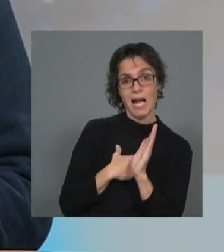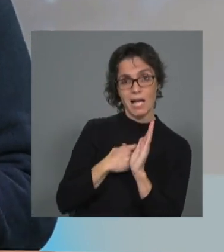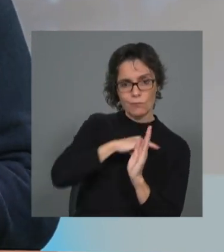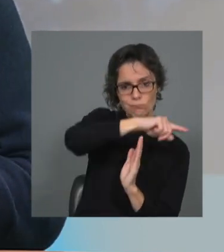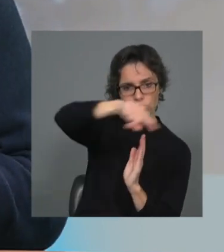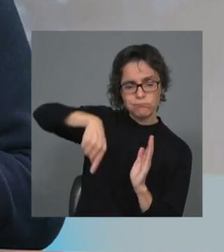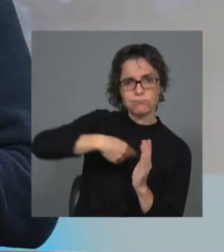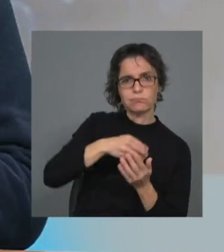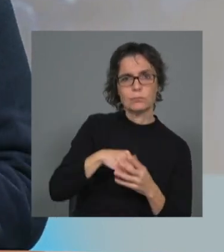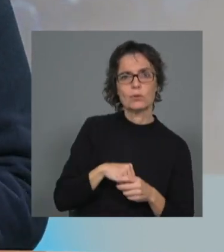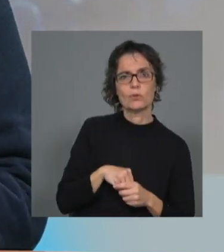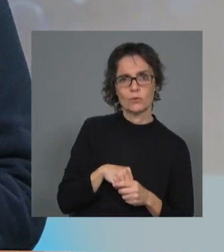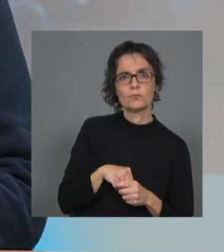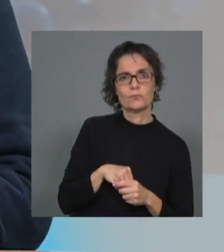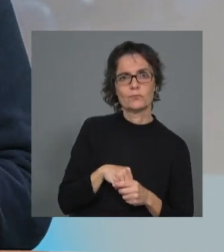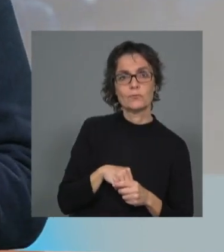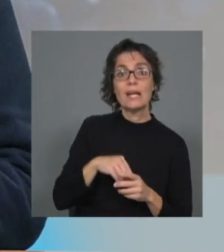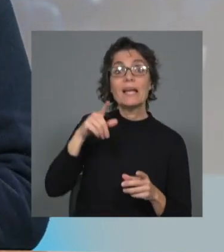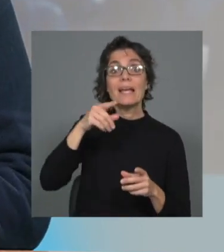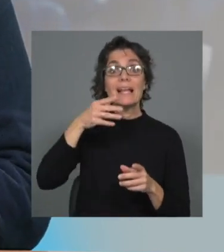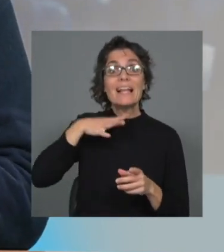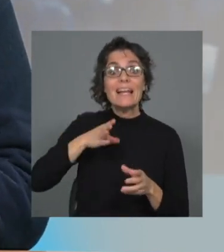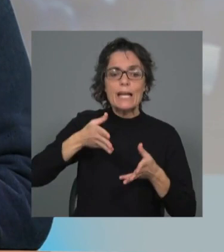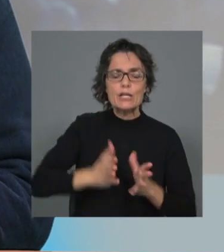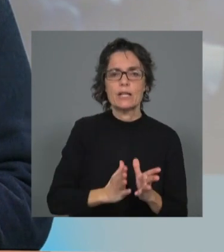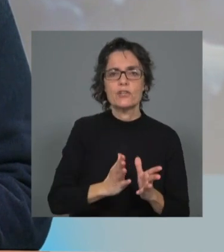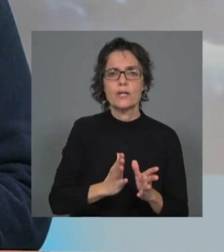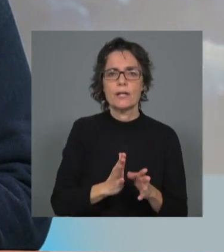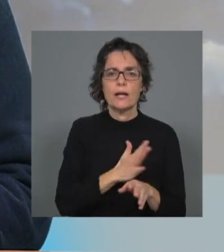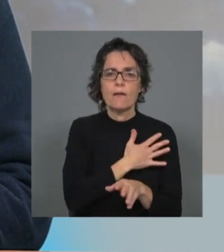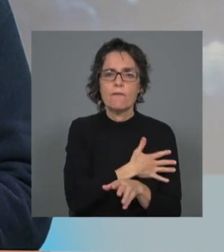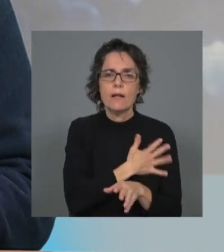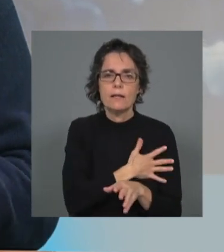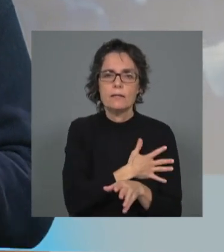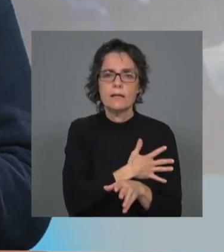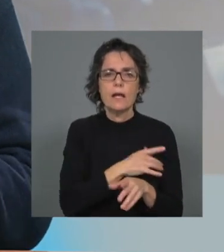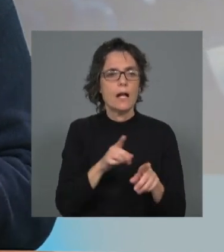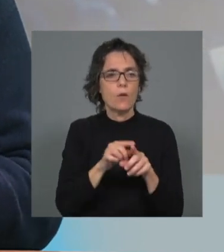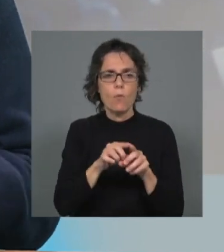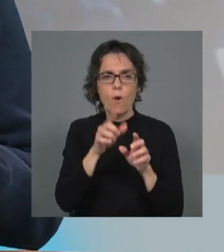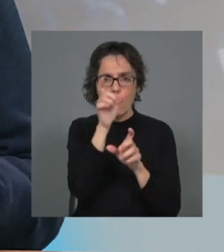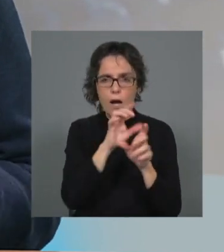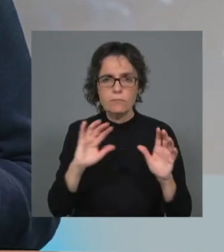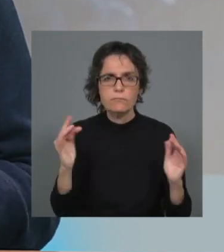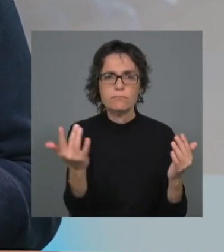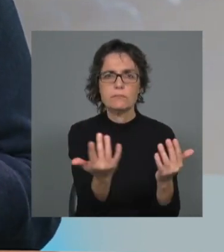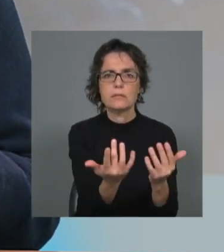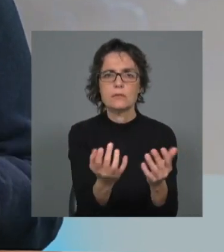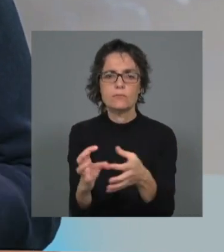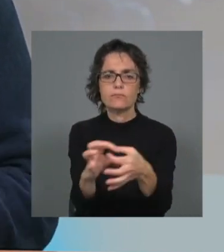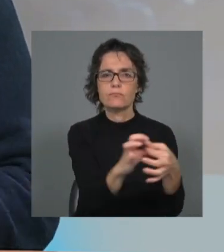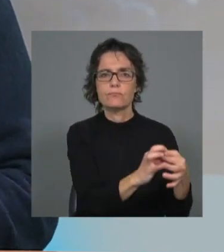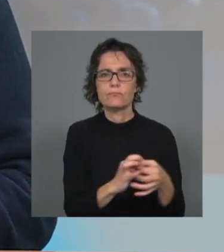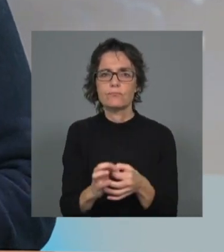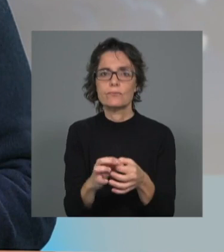igualdade com Deus, mas quer nascer-se frágil, quer solidarizar-se com a humanidade. Inclusivamente é paradoxal o